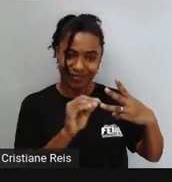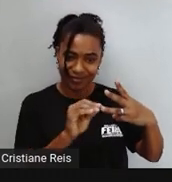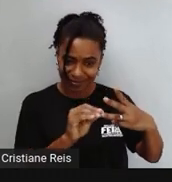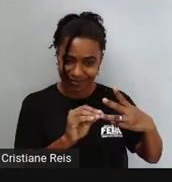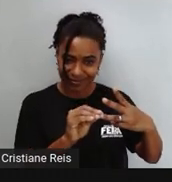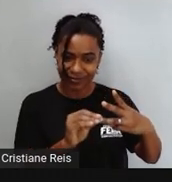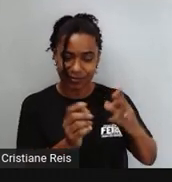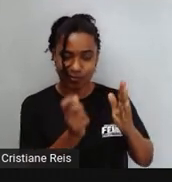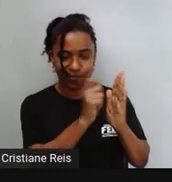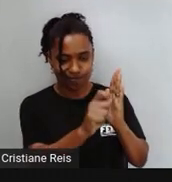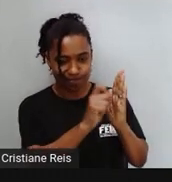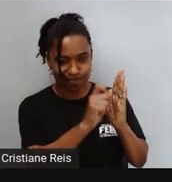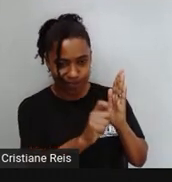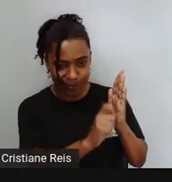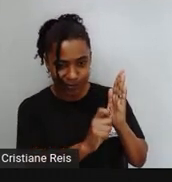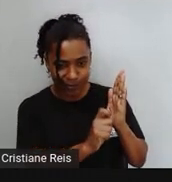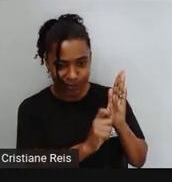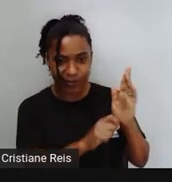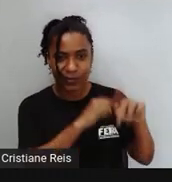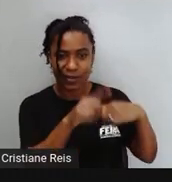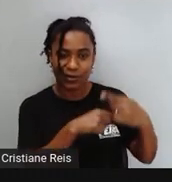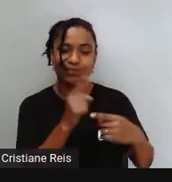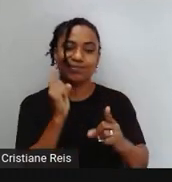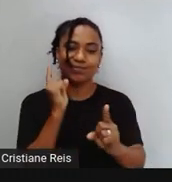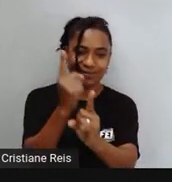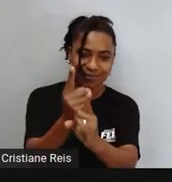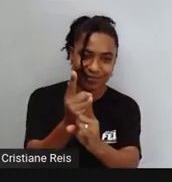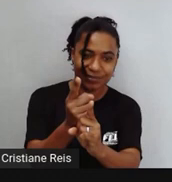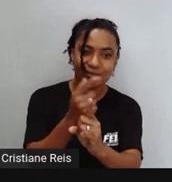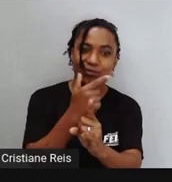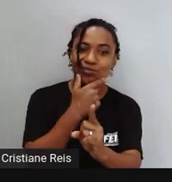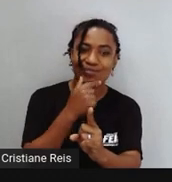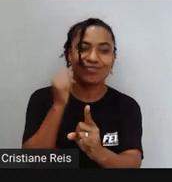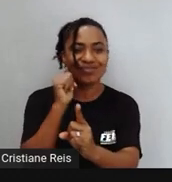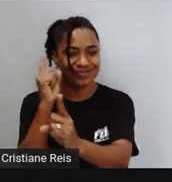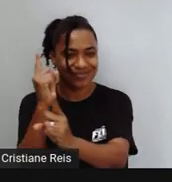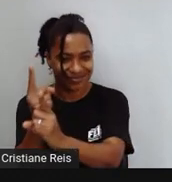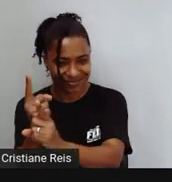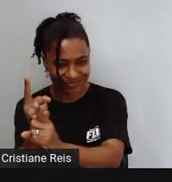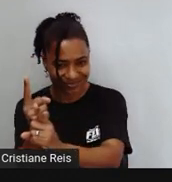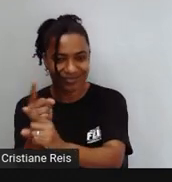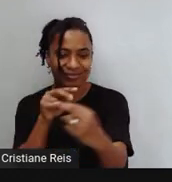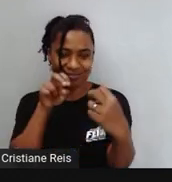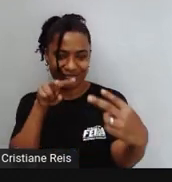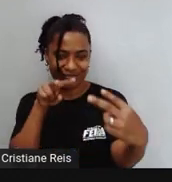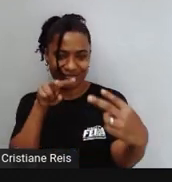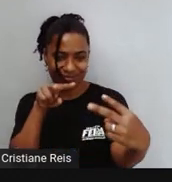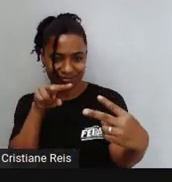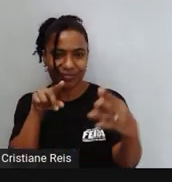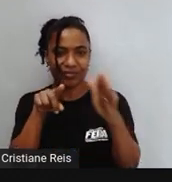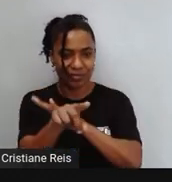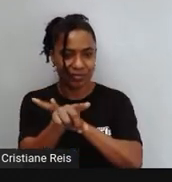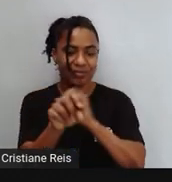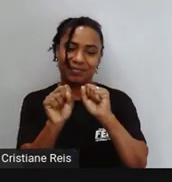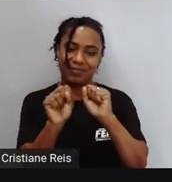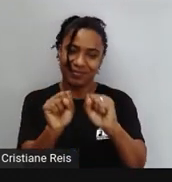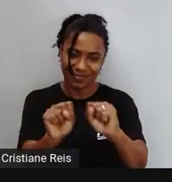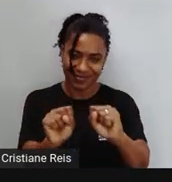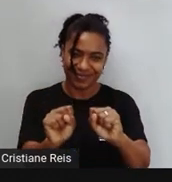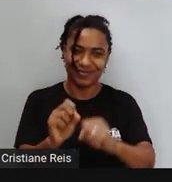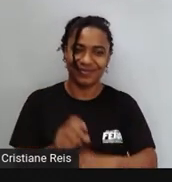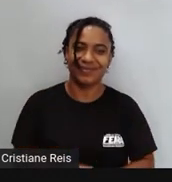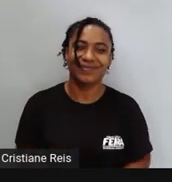caderno e tire na primeira oportunidade com seu professor de inglês. Ok? Let's go, students!